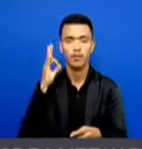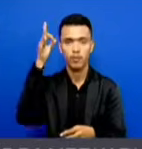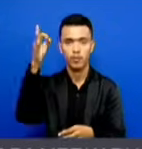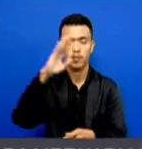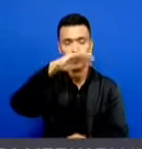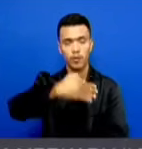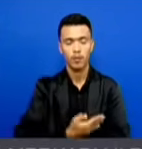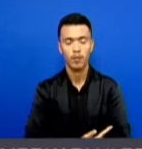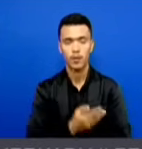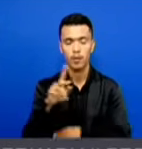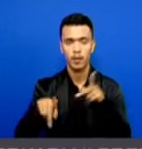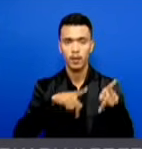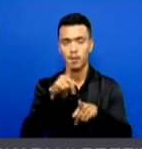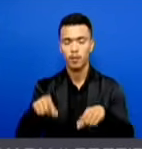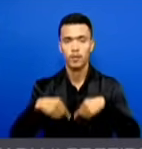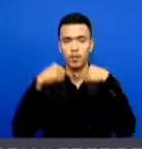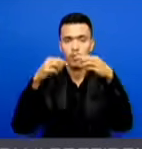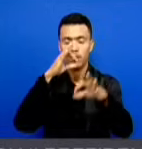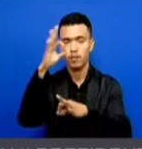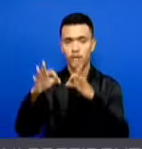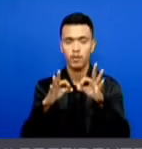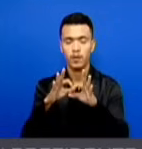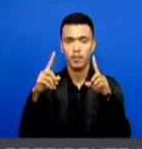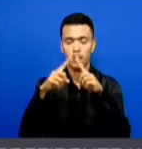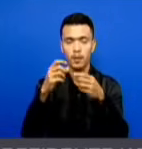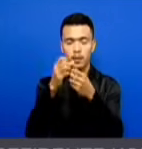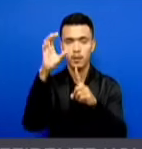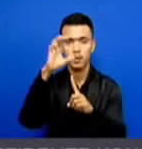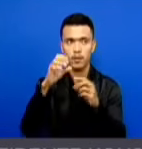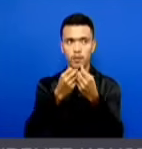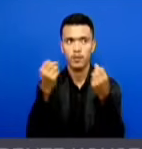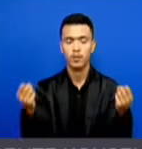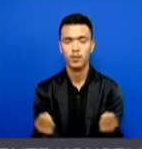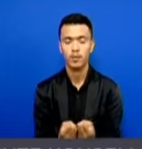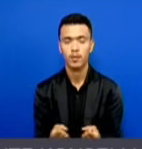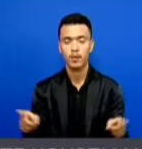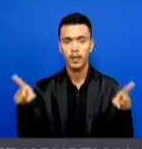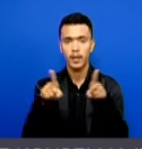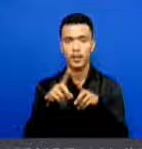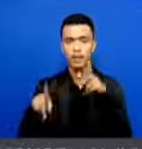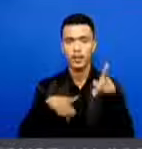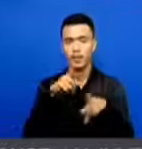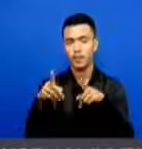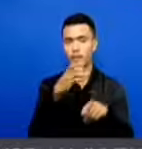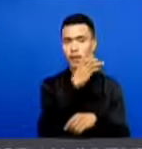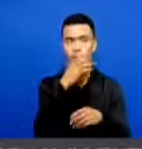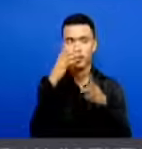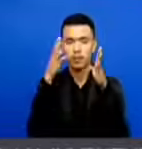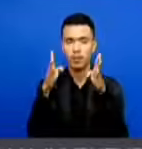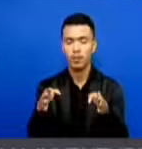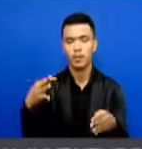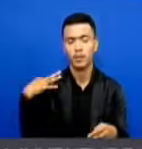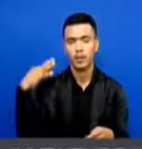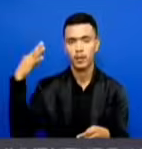ba, hau ne população, meu bebê fiar barral, ato sai sefi suku irane. Sefi suku viúva ne, hanesan ema agricultor, nebe